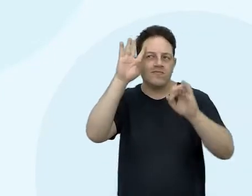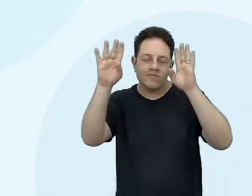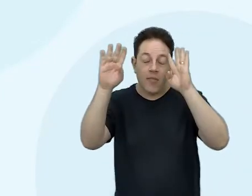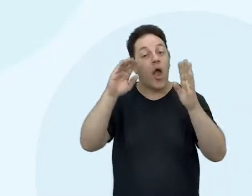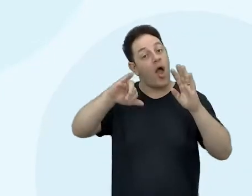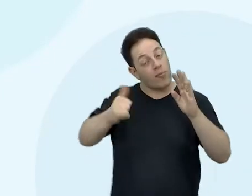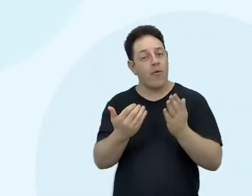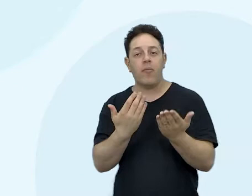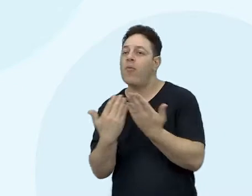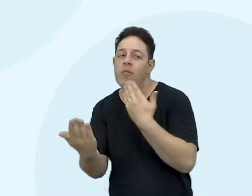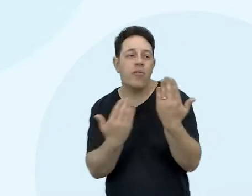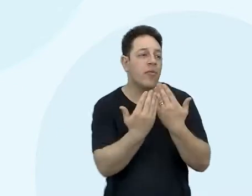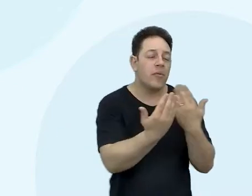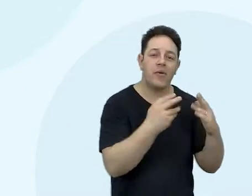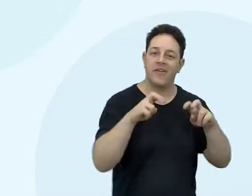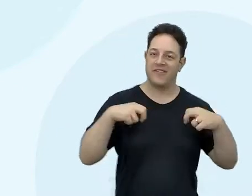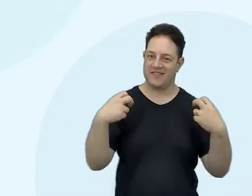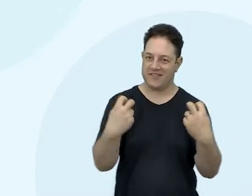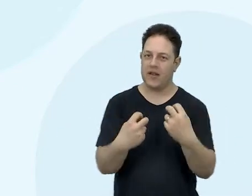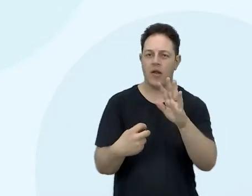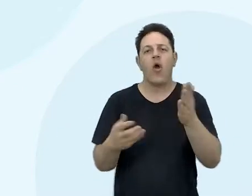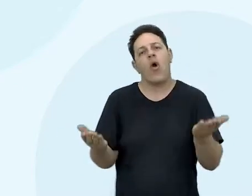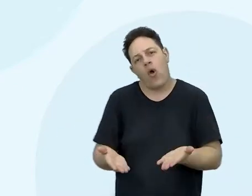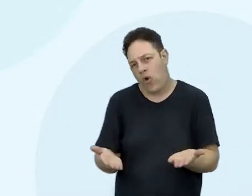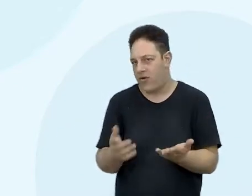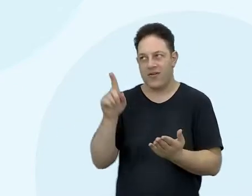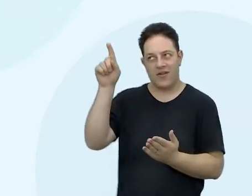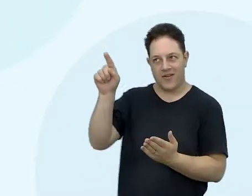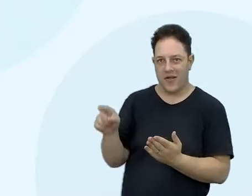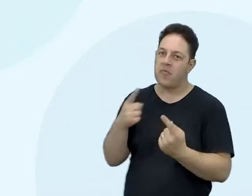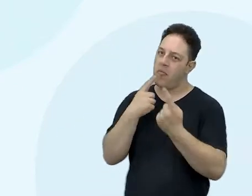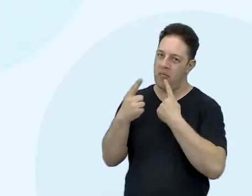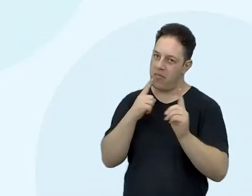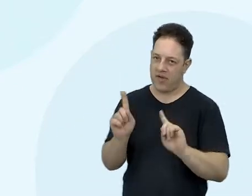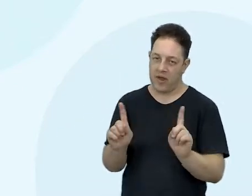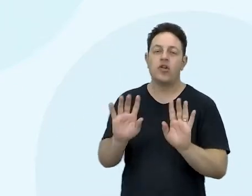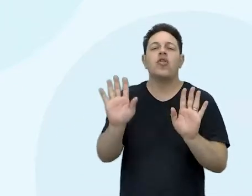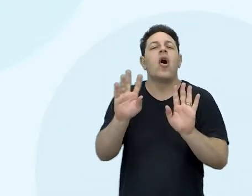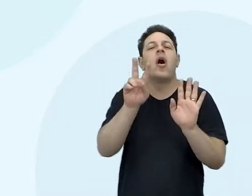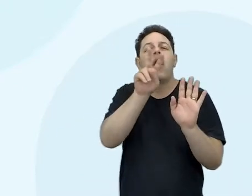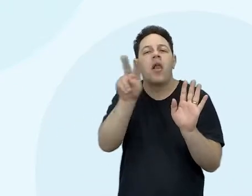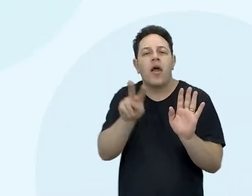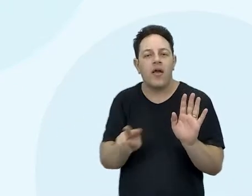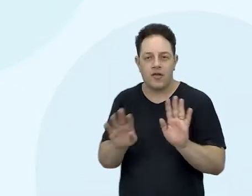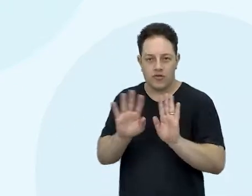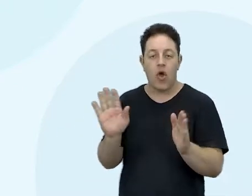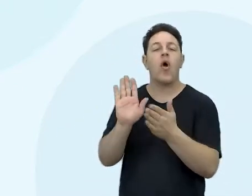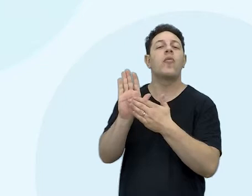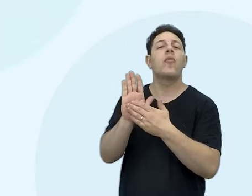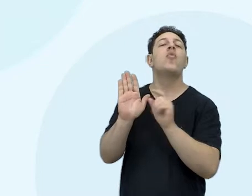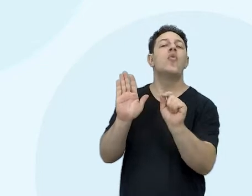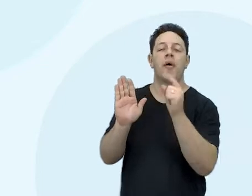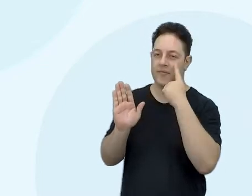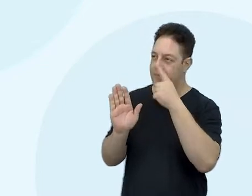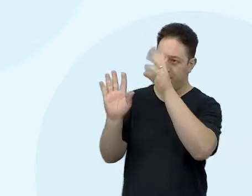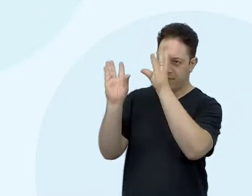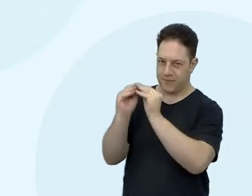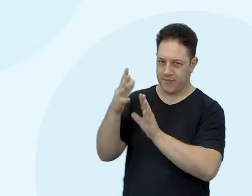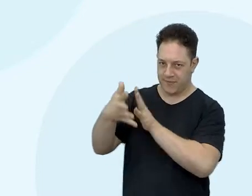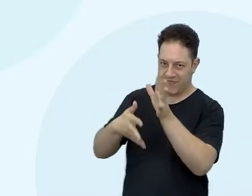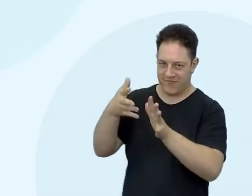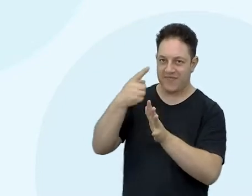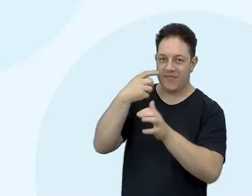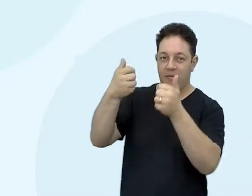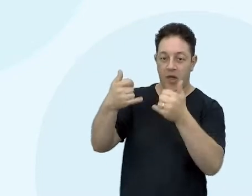discutir aí na roda de conversa. Nós não vamos discutir sobre isso hoje, mas eu vou apresentar. Esta é a proposta.